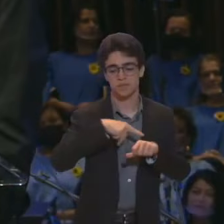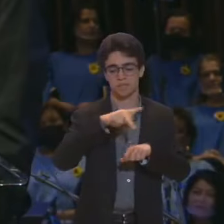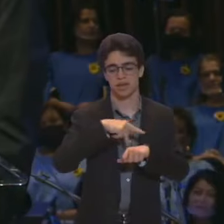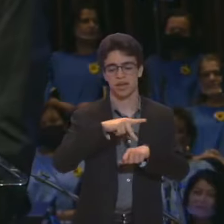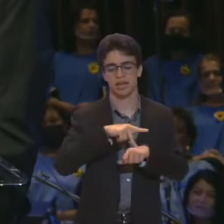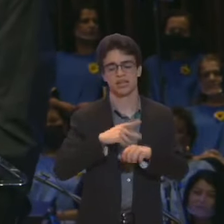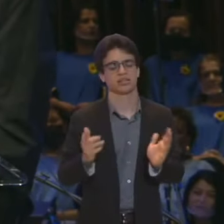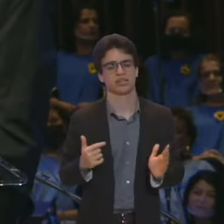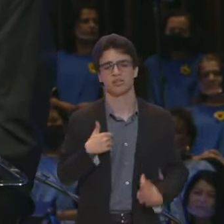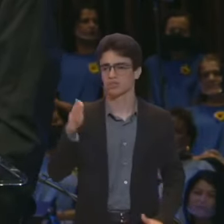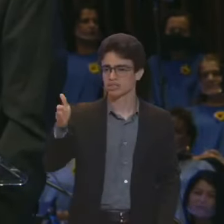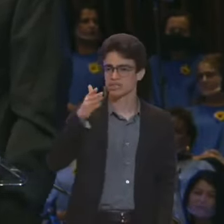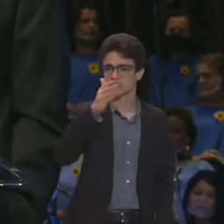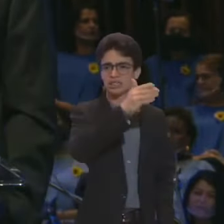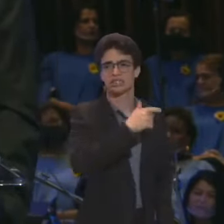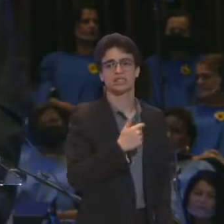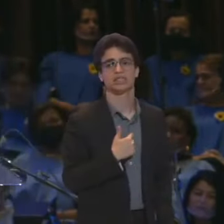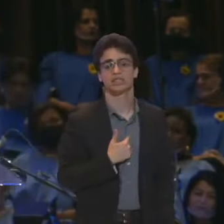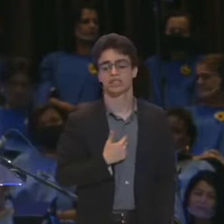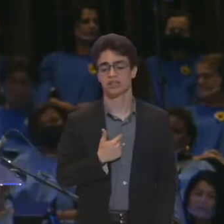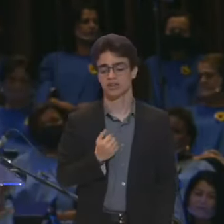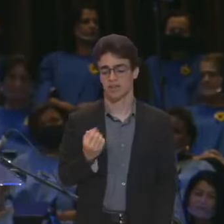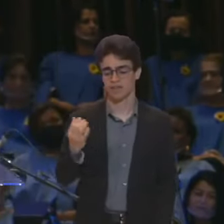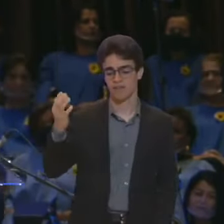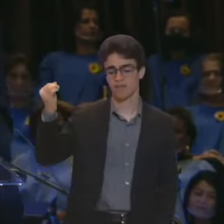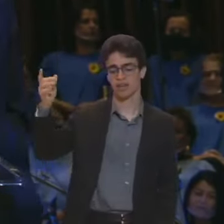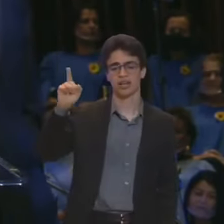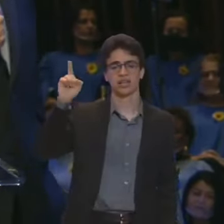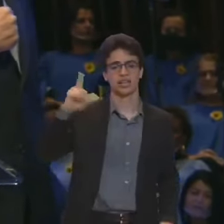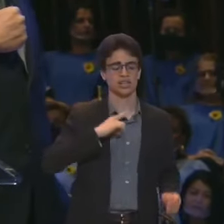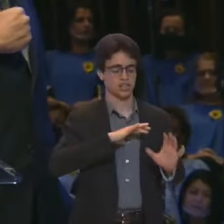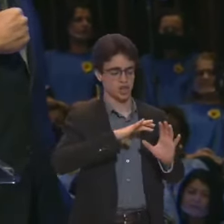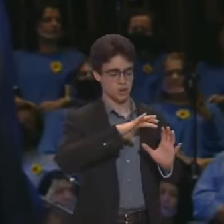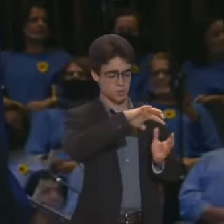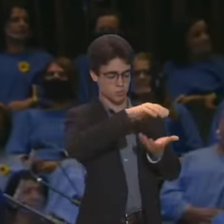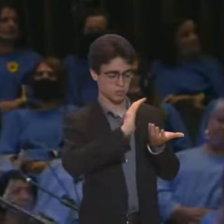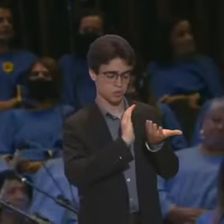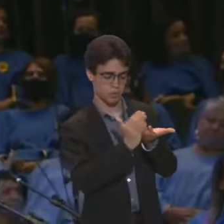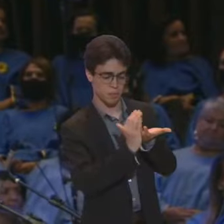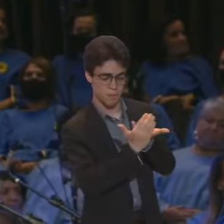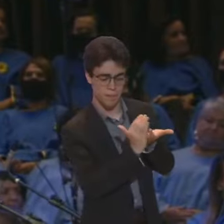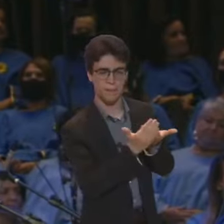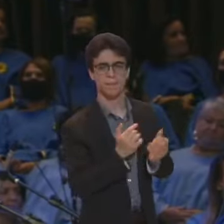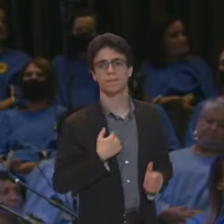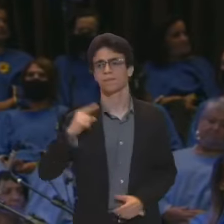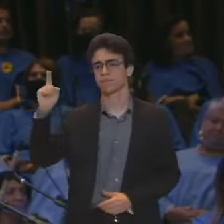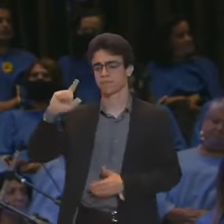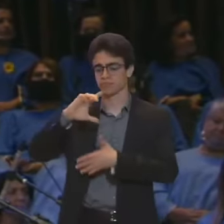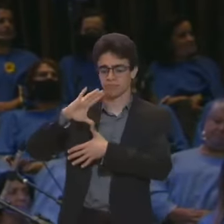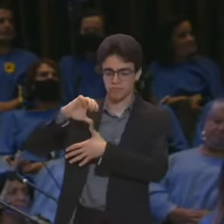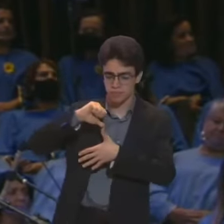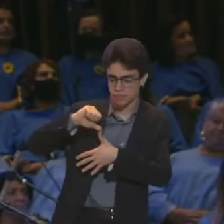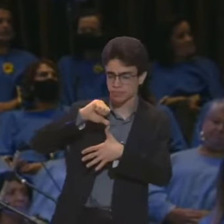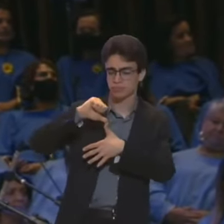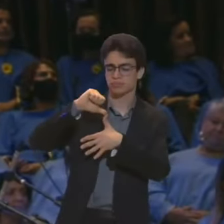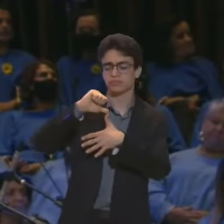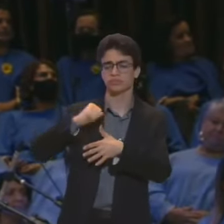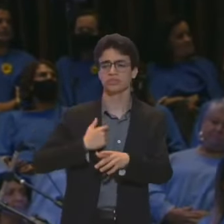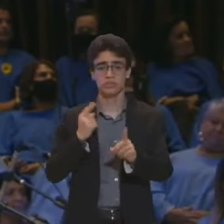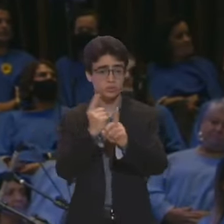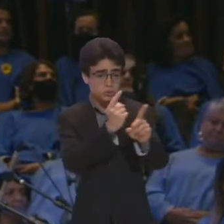É um negócio, é uma coisa impressionante. Eu fui, viajo pelo Oriente Médio, Europa, América Latina, rodando, encontrando